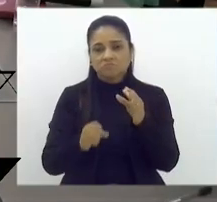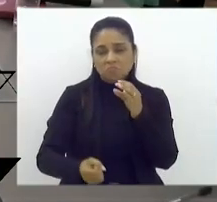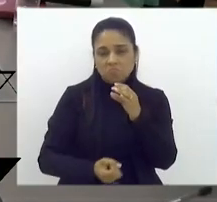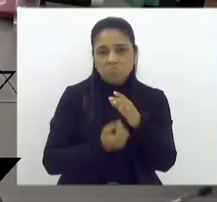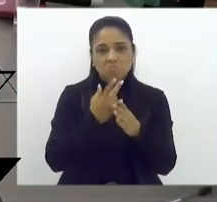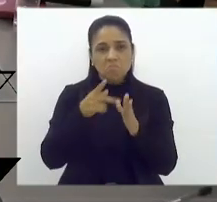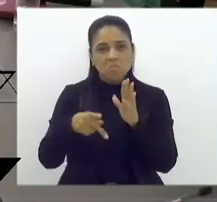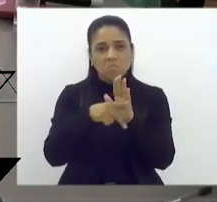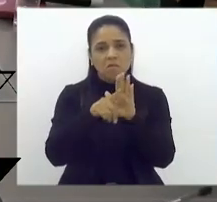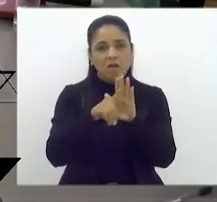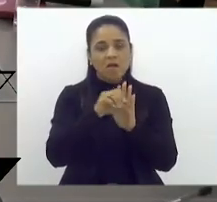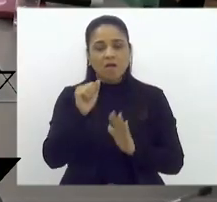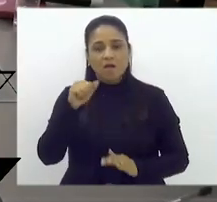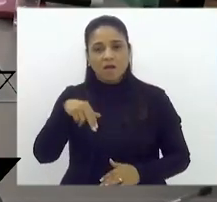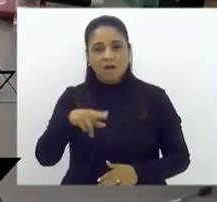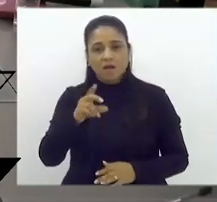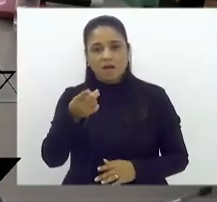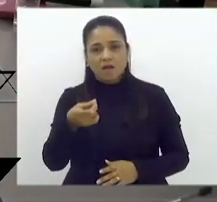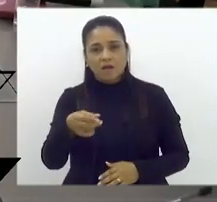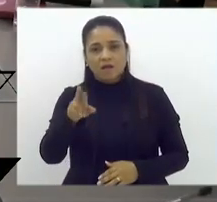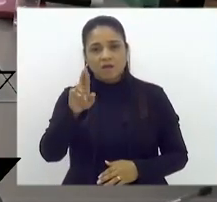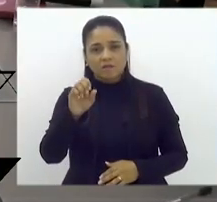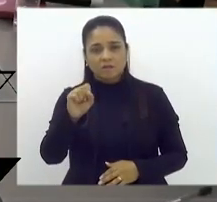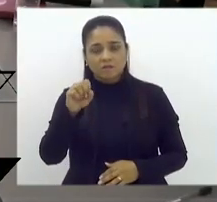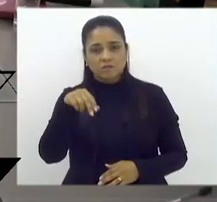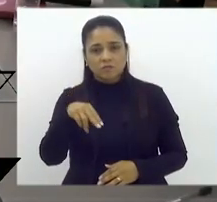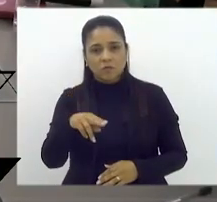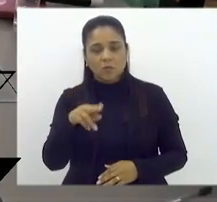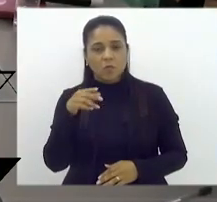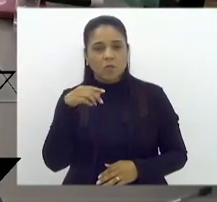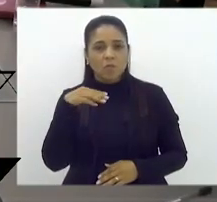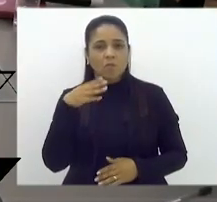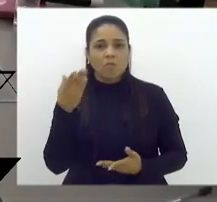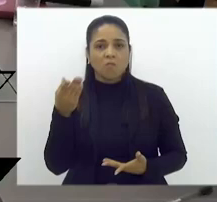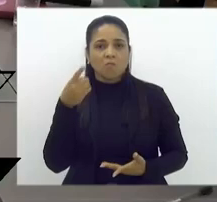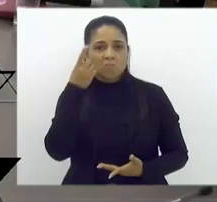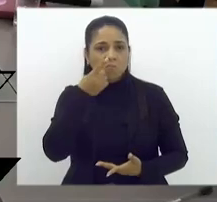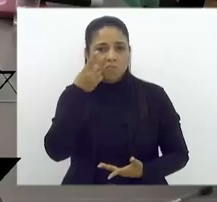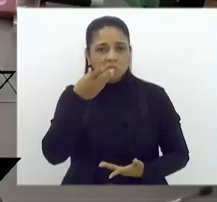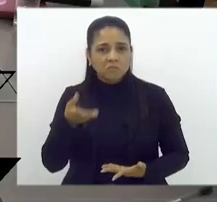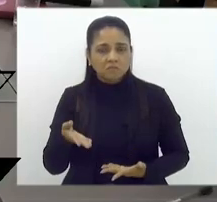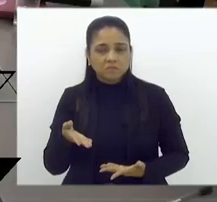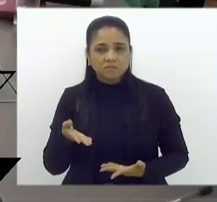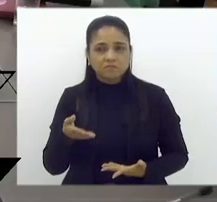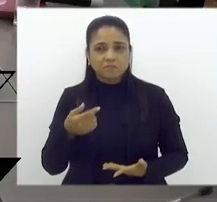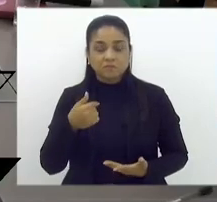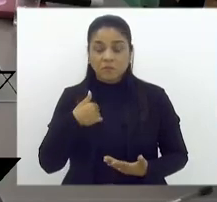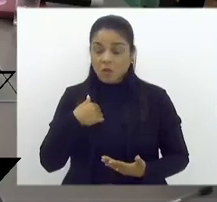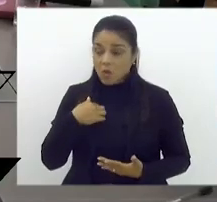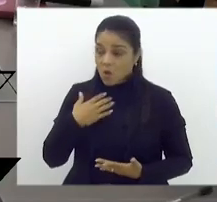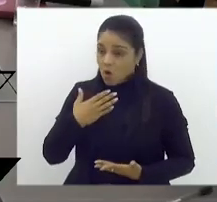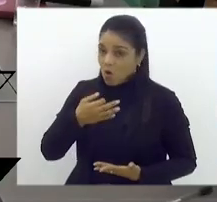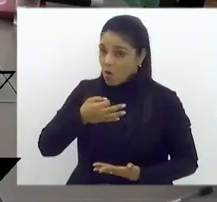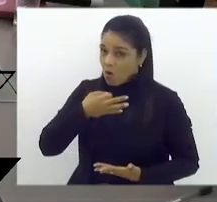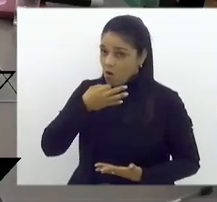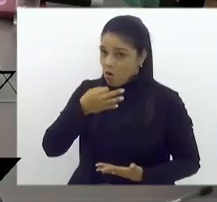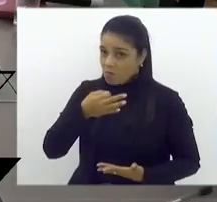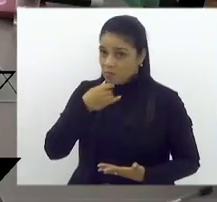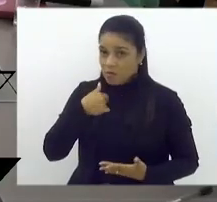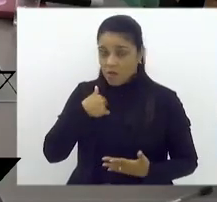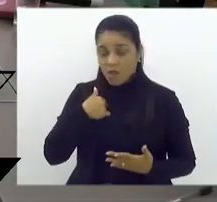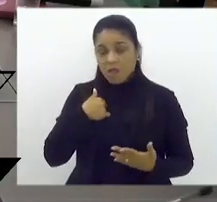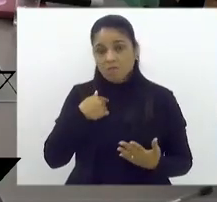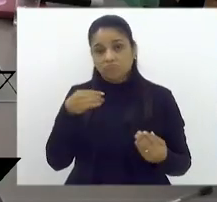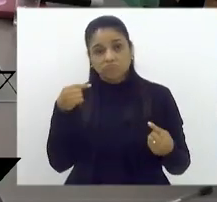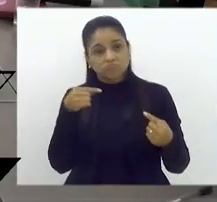Moraes? Perfeitamente. Não, aqui o meu está pela inconstitucionalidade. Teve um erro de... Eu acho inconstitucional, mas é